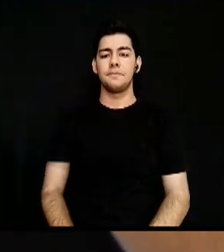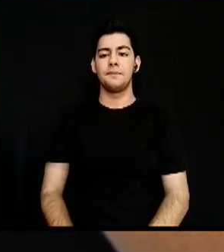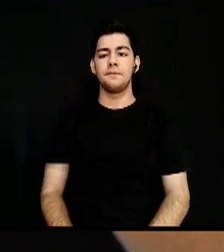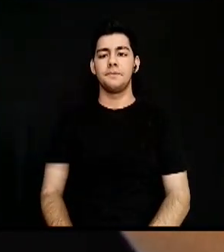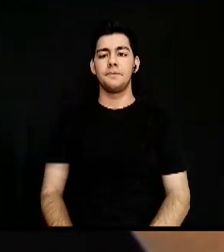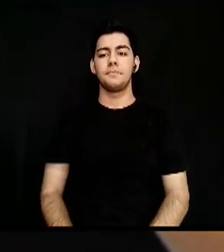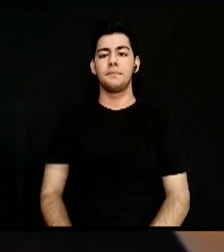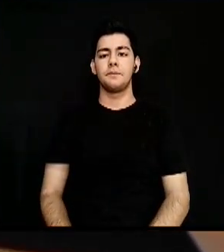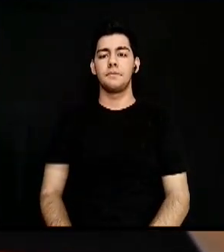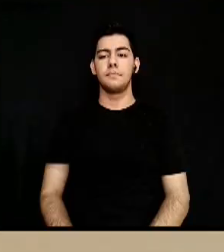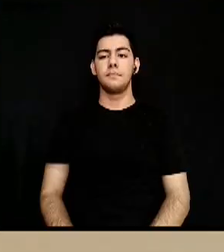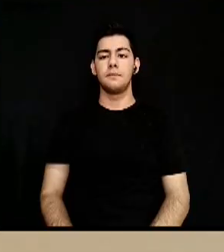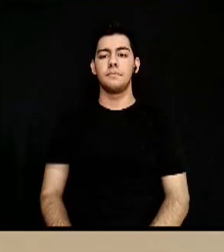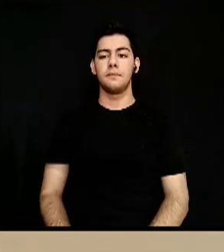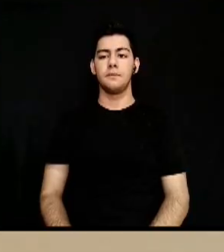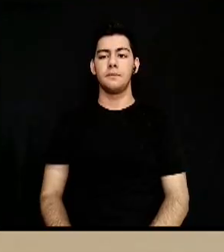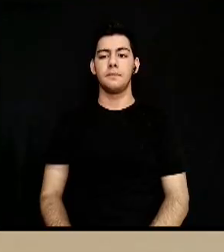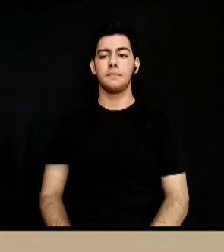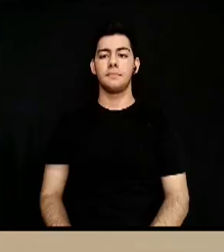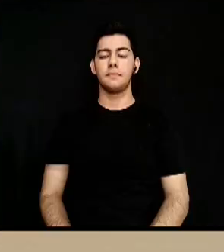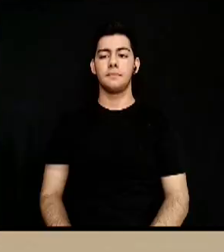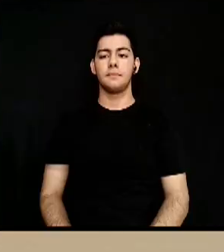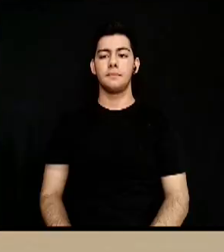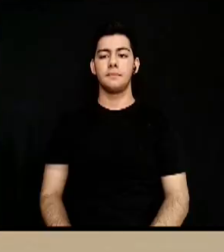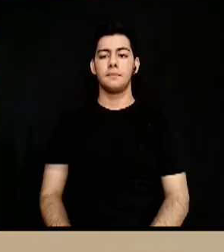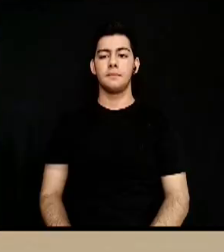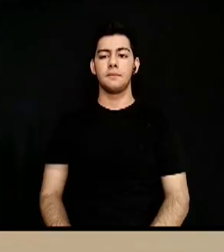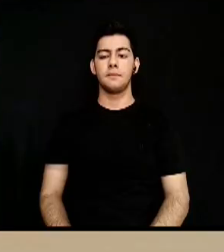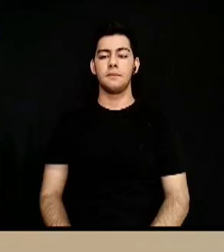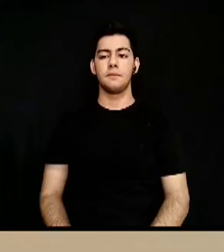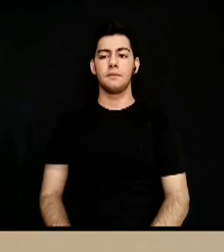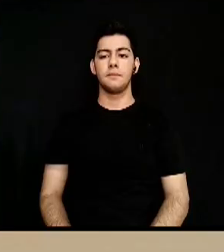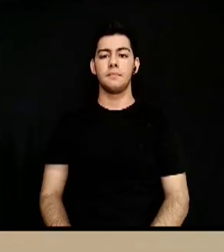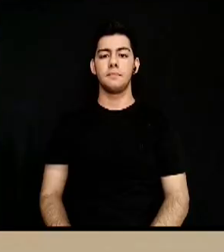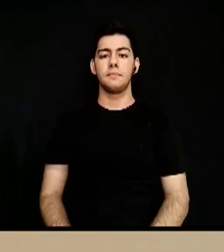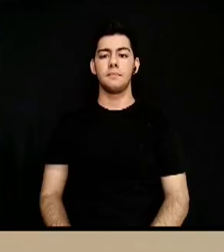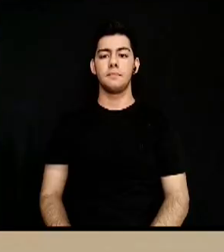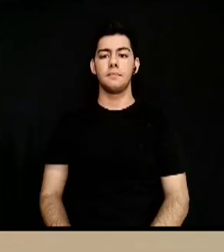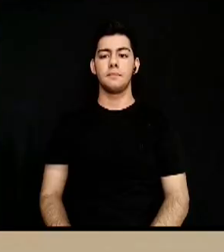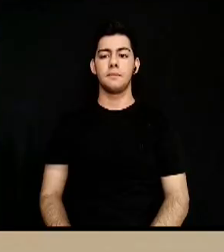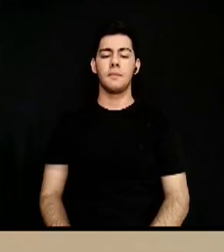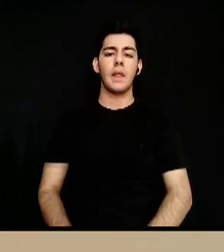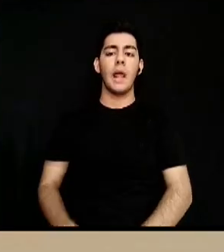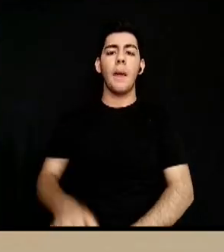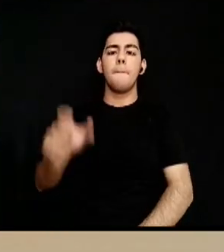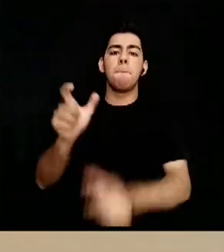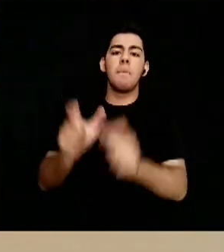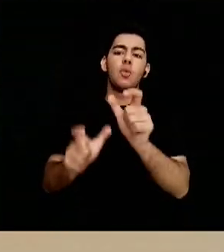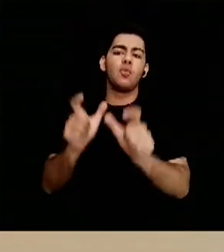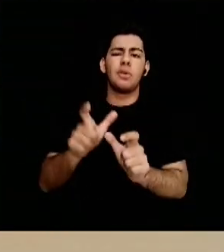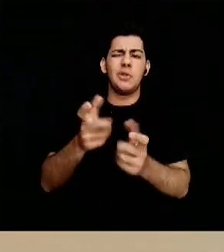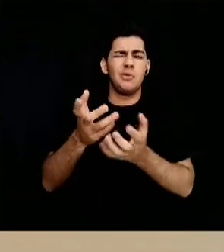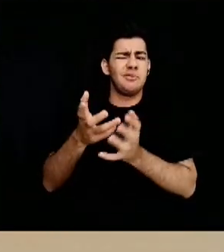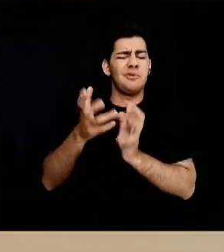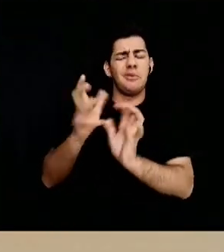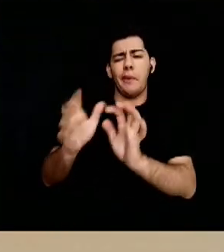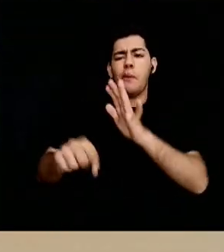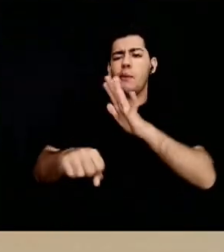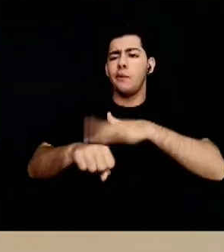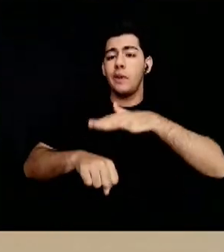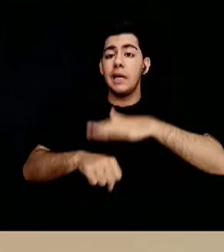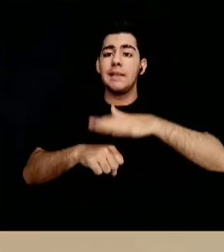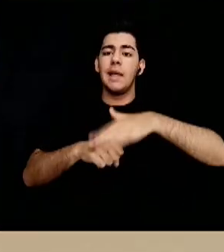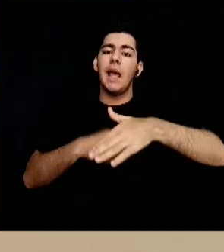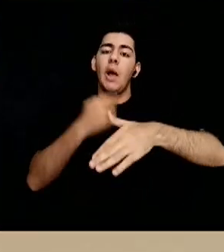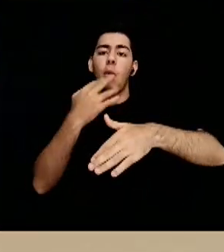finalizar esse pedaço. Para quem não quiser fazer a pintura, o que eu acho difícil, porque aqui a gente vê que